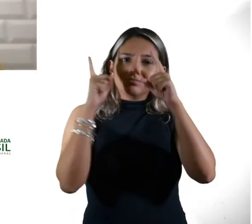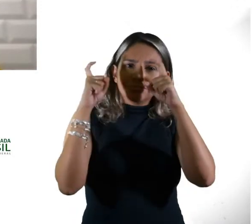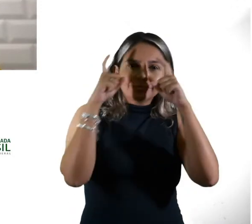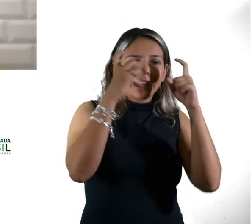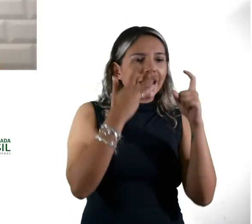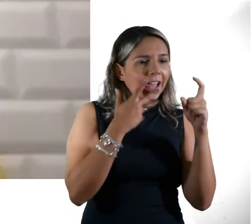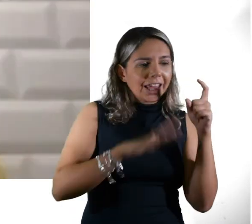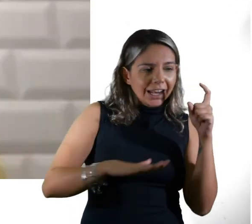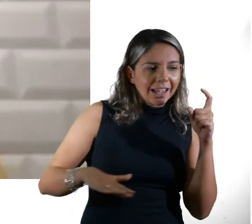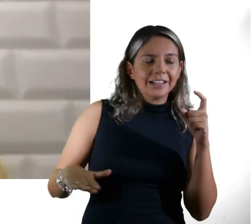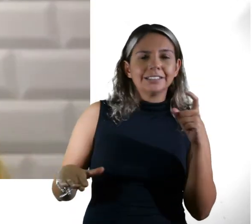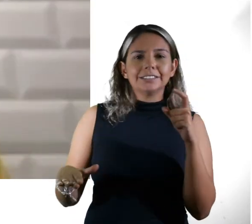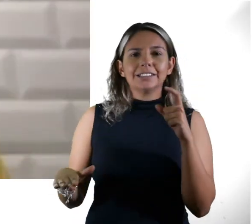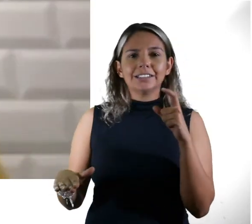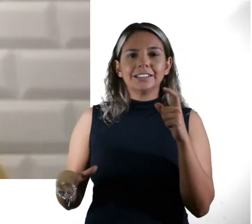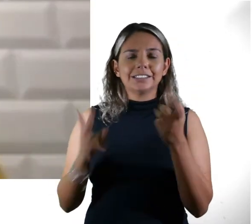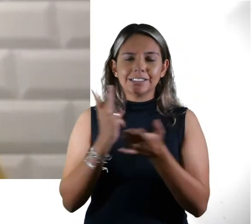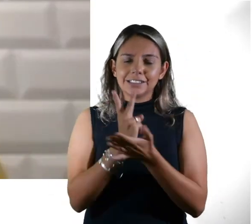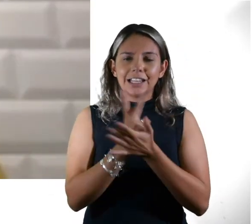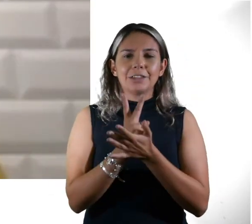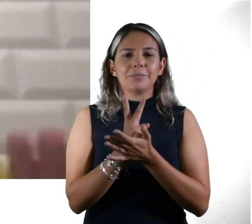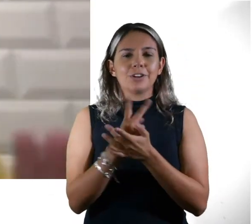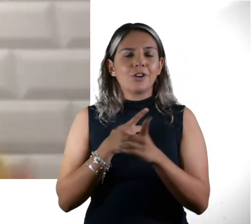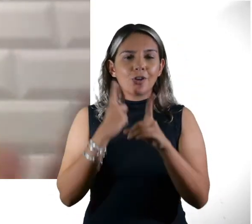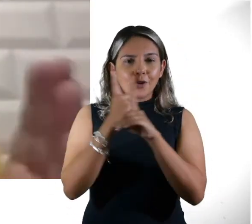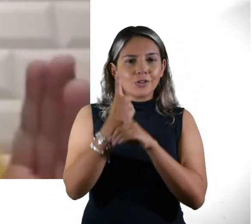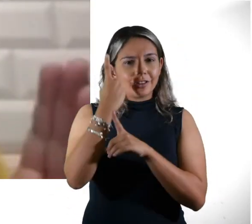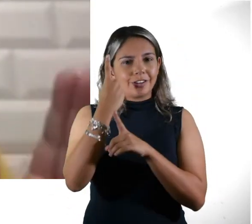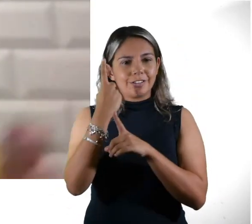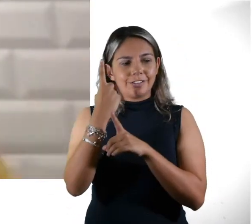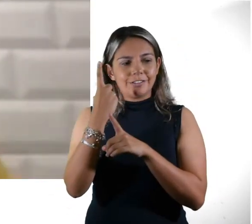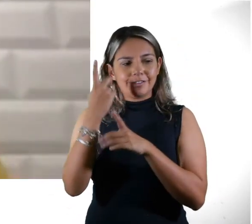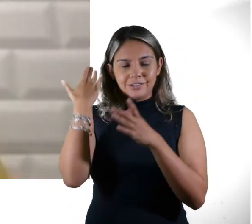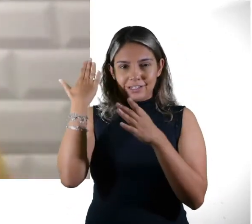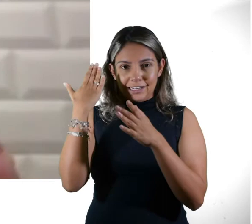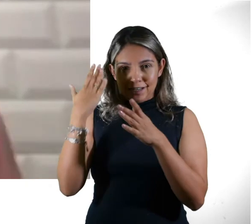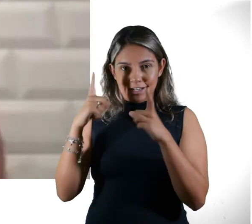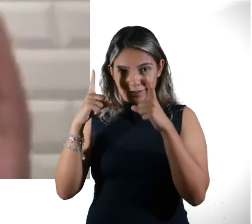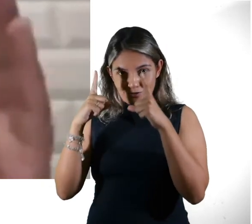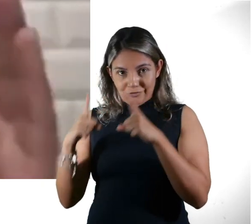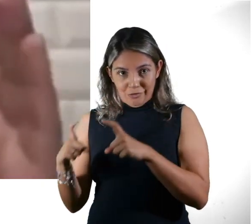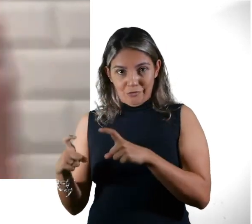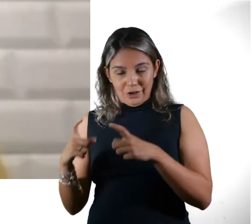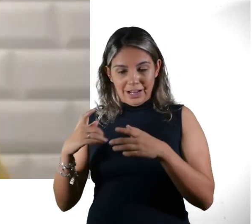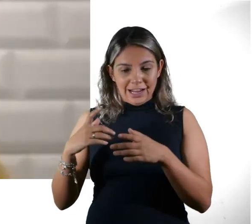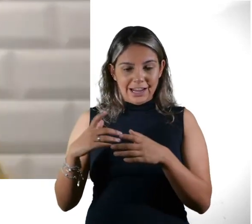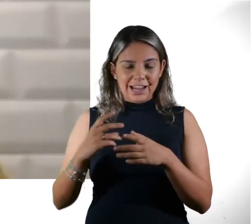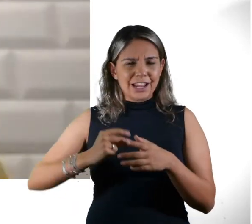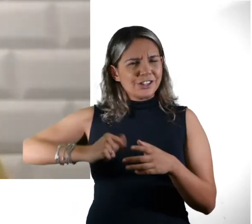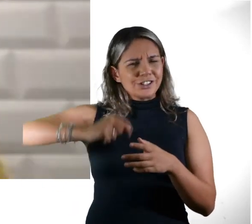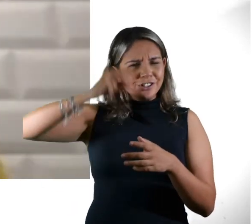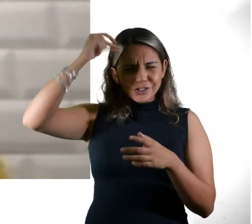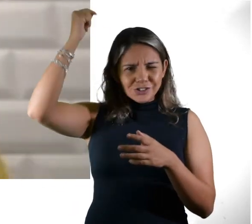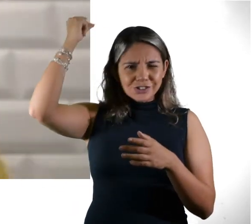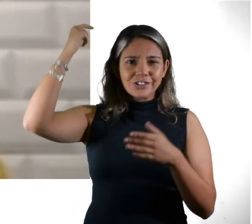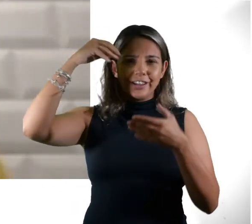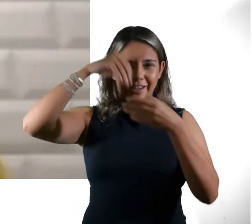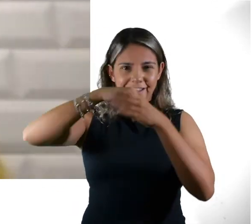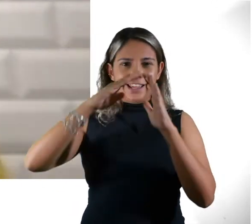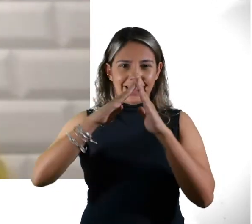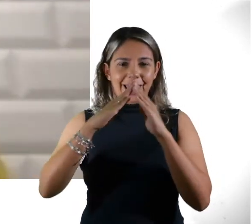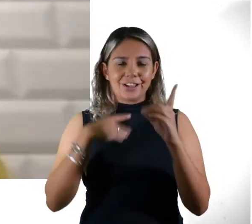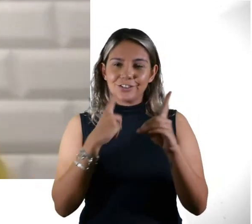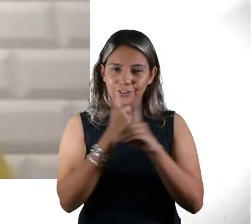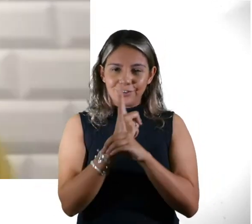desde criança, não é? Comecei porque encontrei uma máquina muito antiga em casa, uma máquina de fole ainda, que usava uns